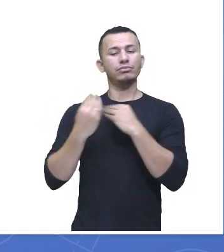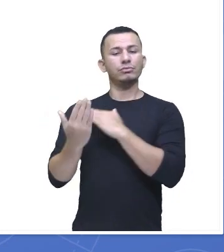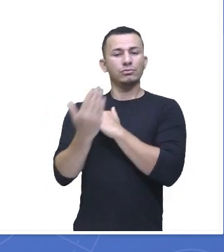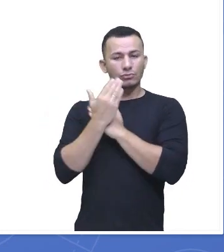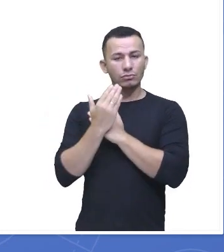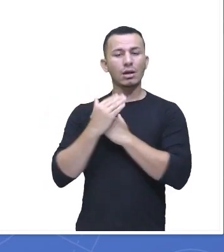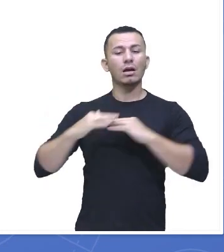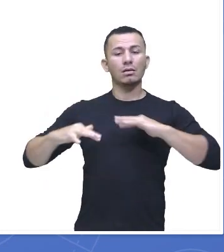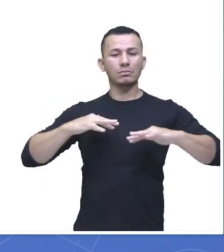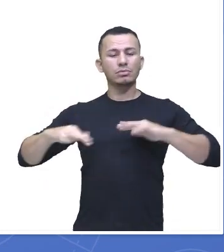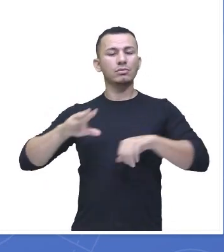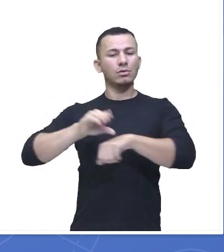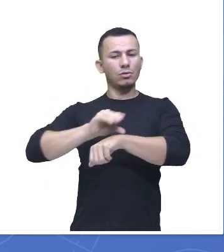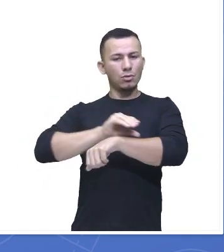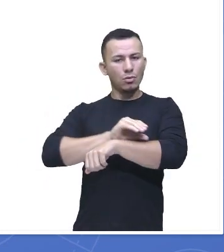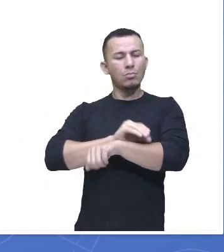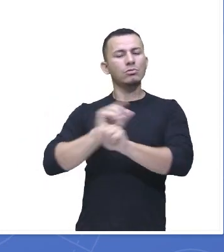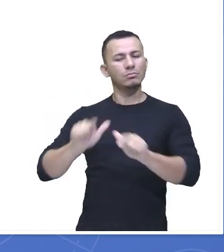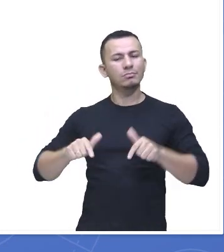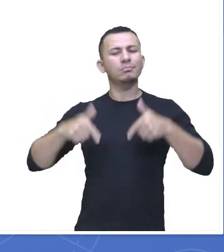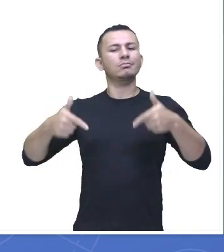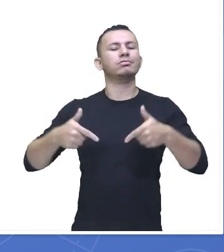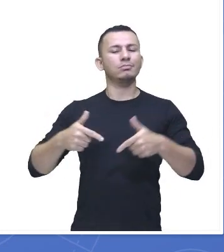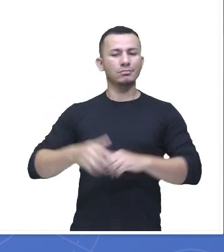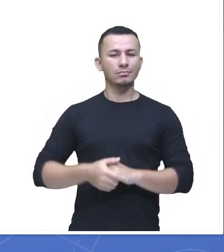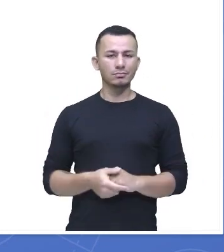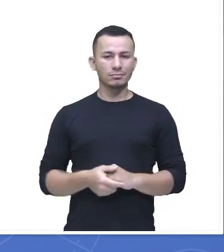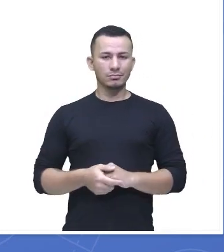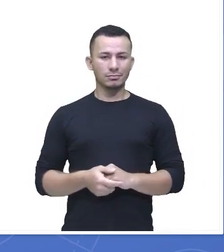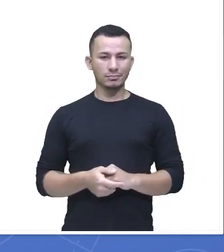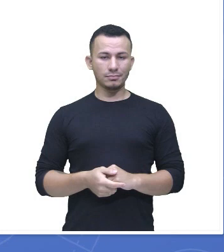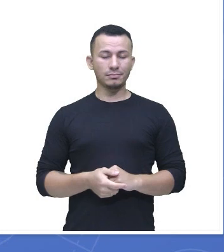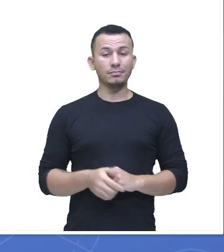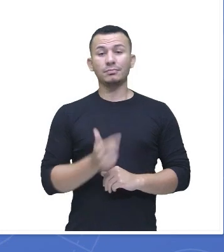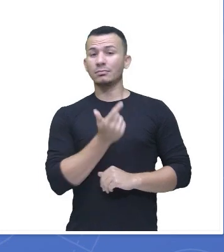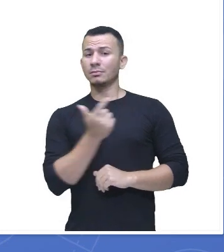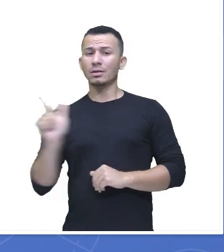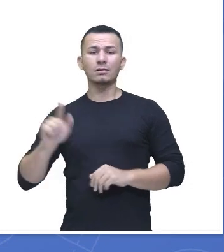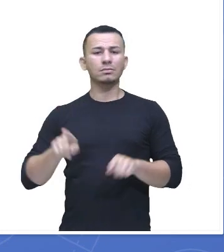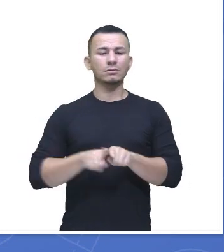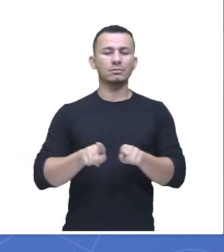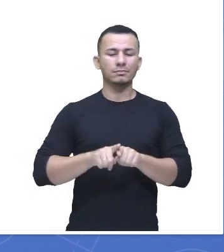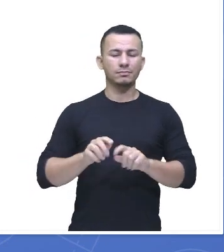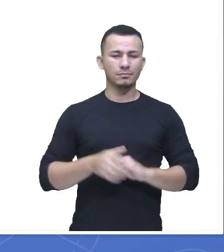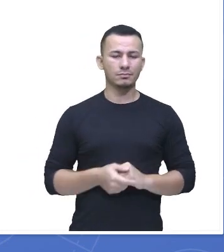esteja sempre trabalhando, se exercitando. Outra está